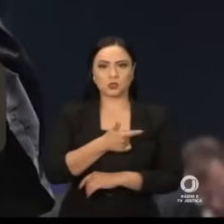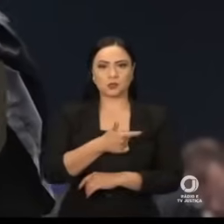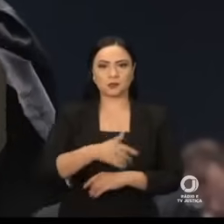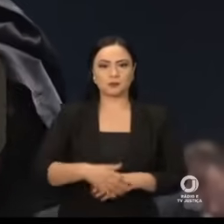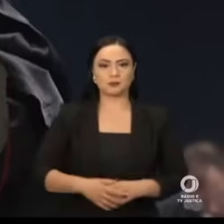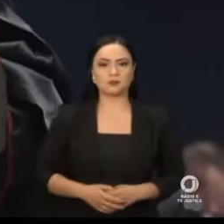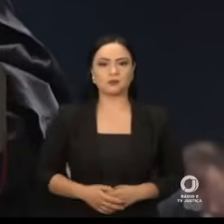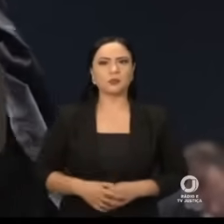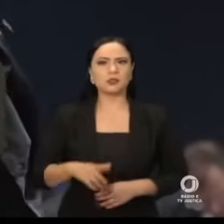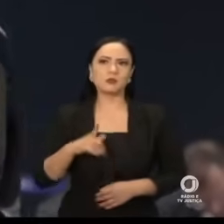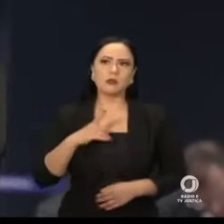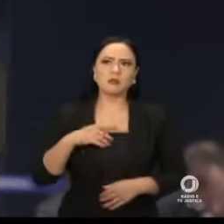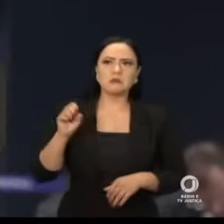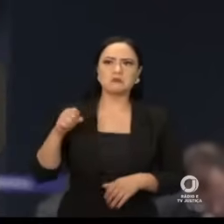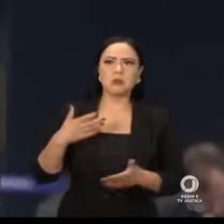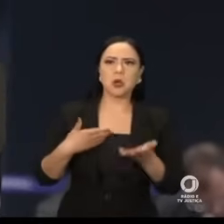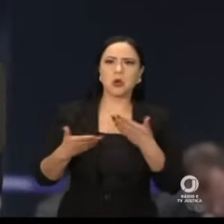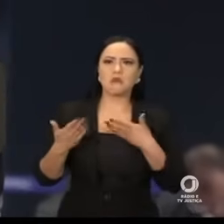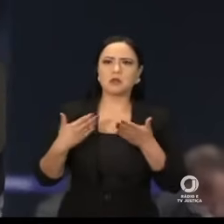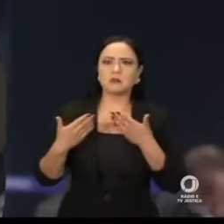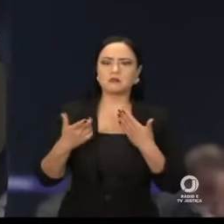Houve uma conversa no dia 7/12.